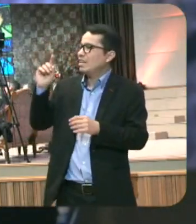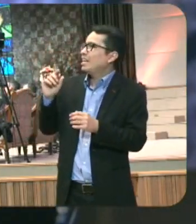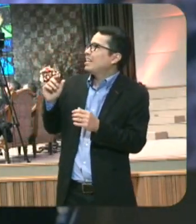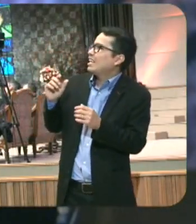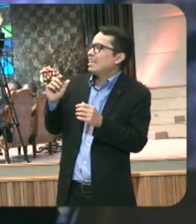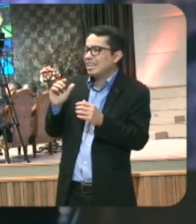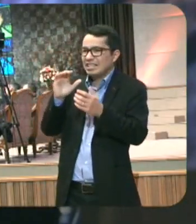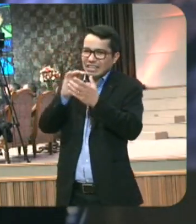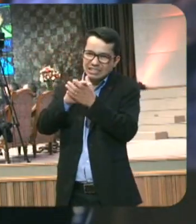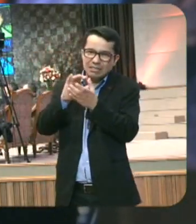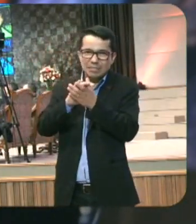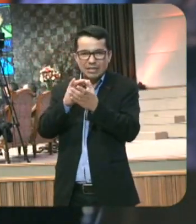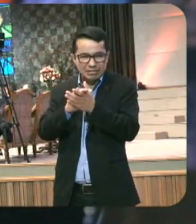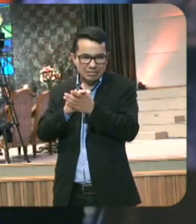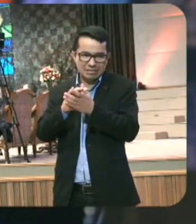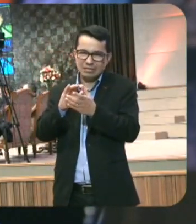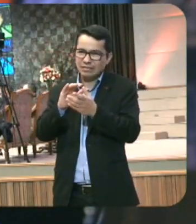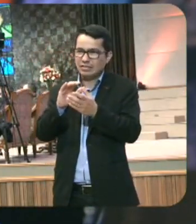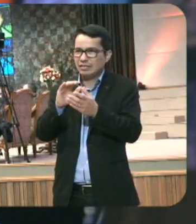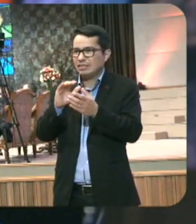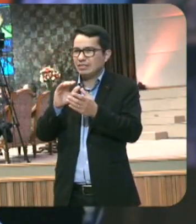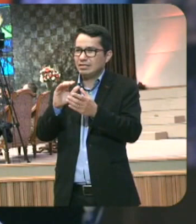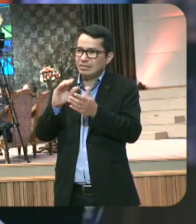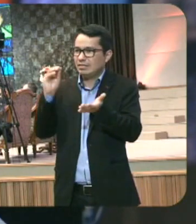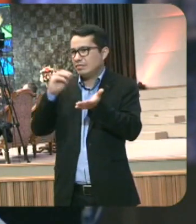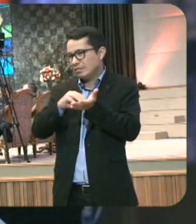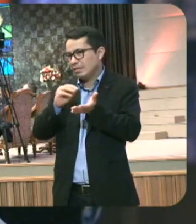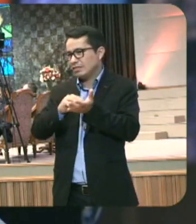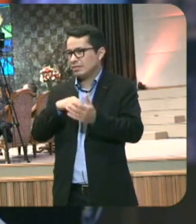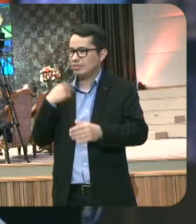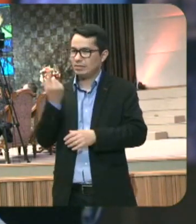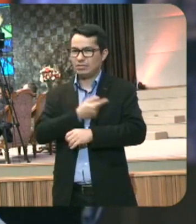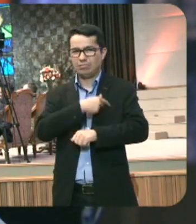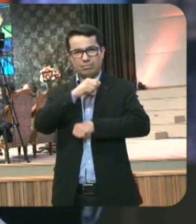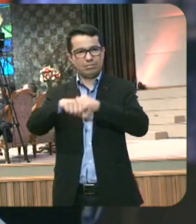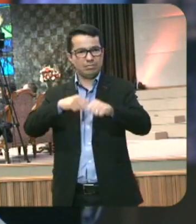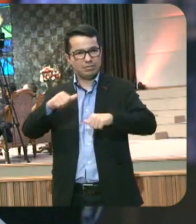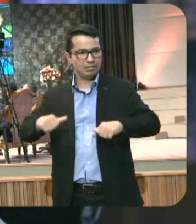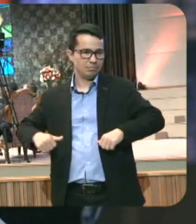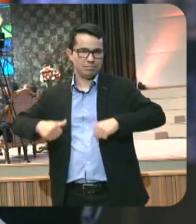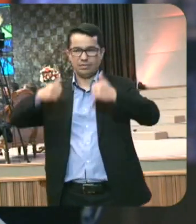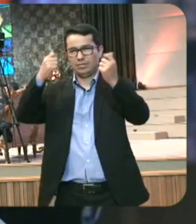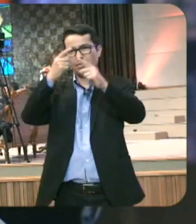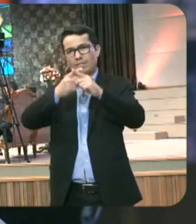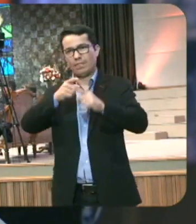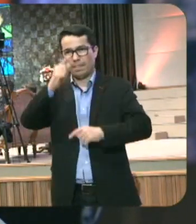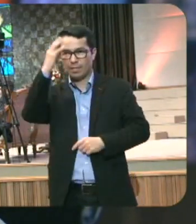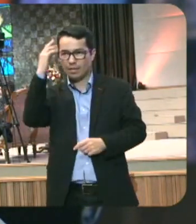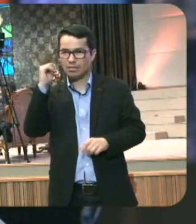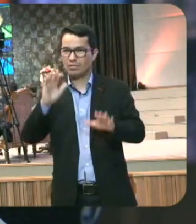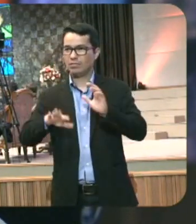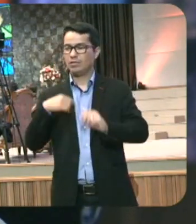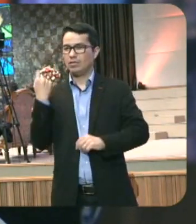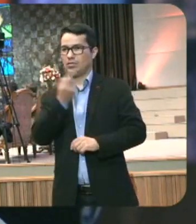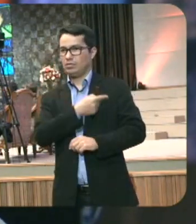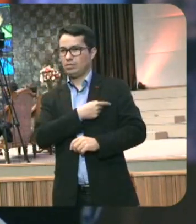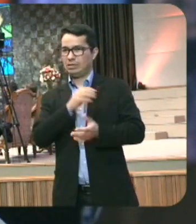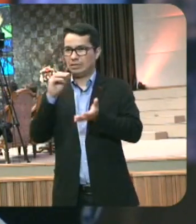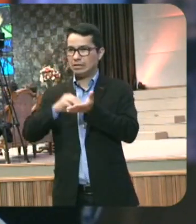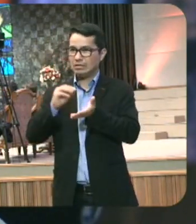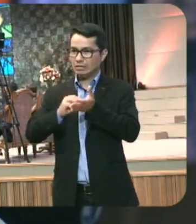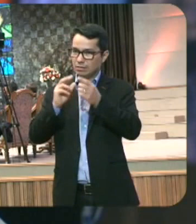casamento. Mas, queridos, as situações que não estão resolvidas,